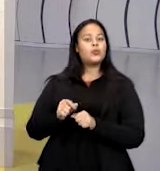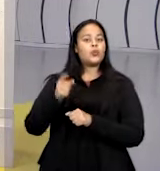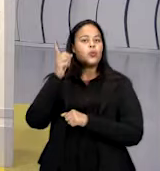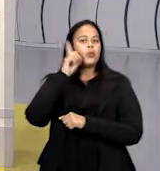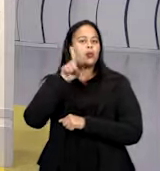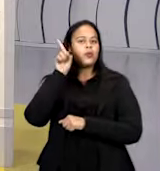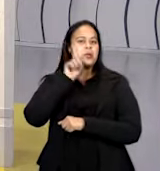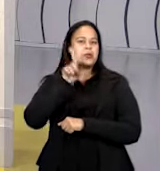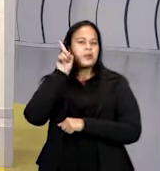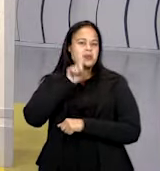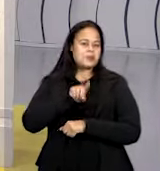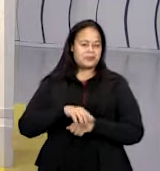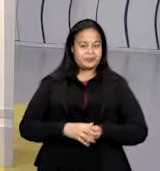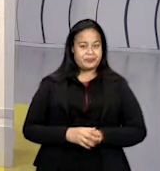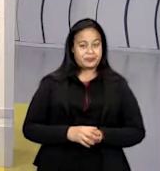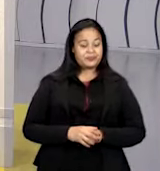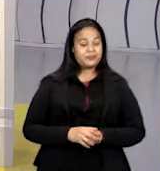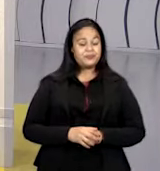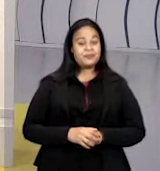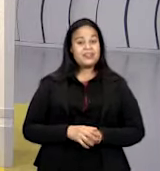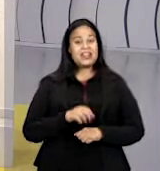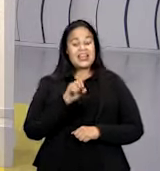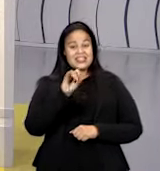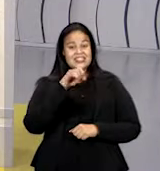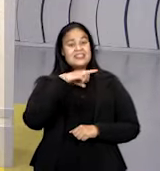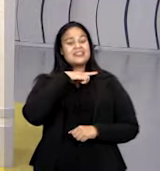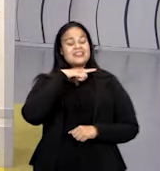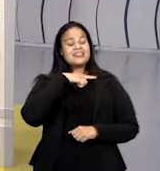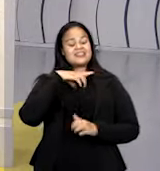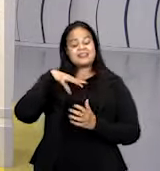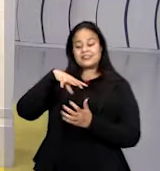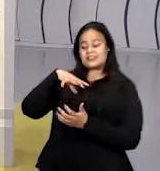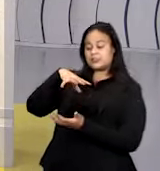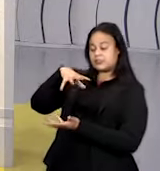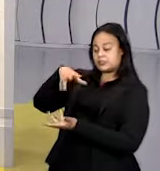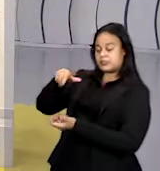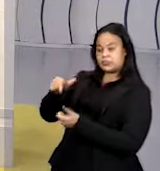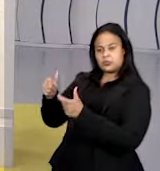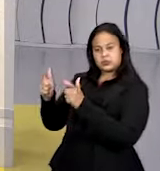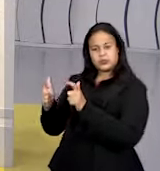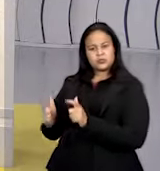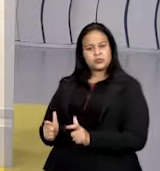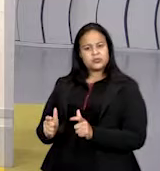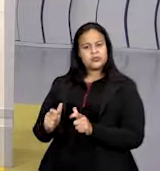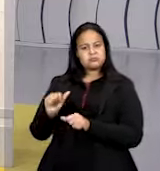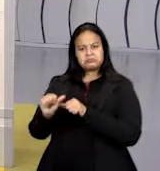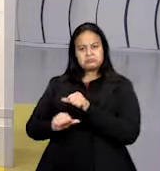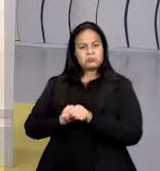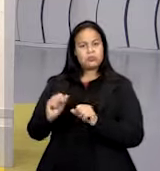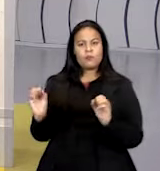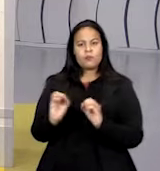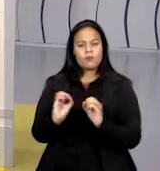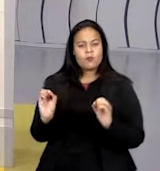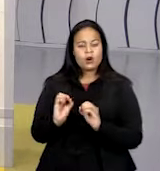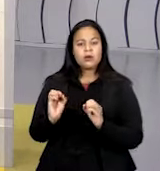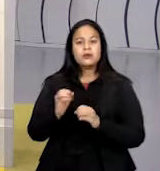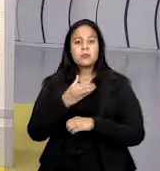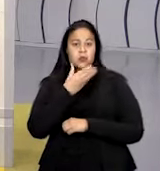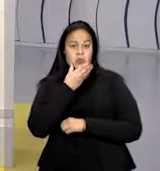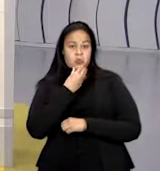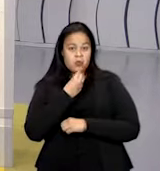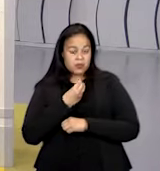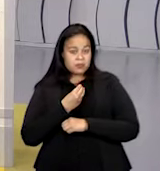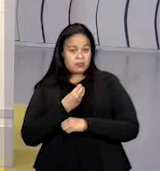todo. Quando a gente tem um ambiente que não foi modificado pelo homem, nós chamamos